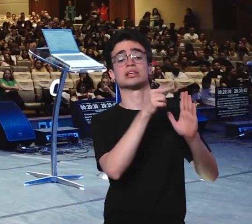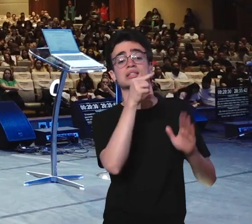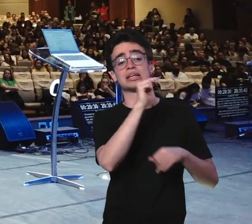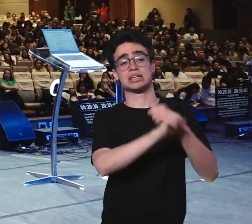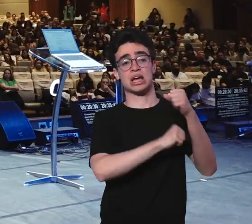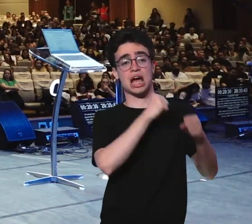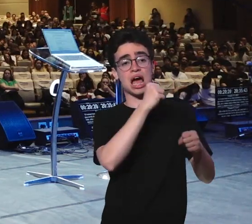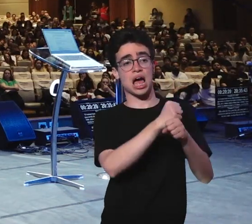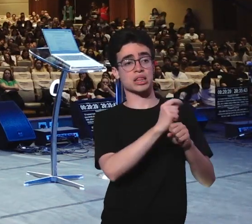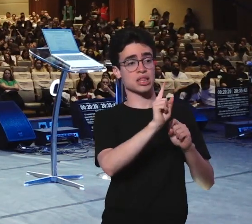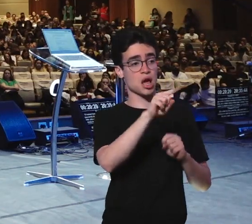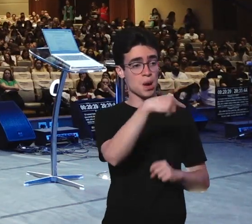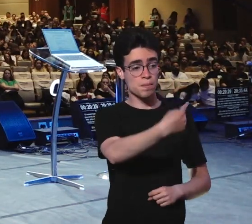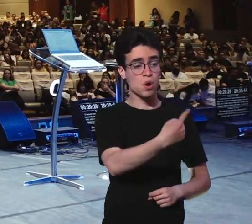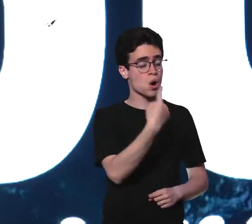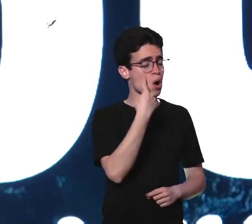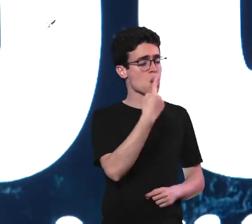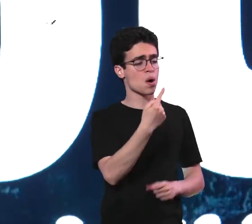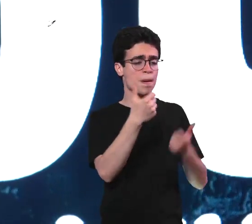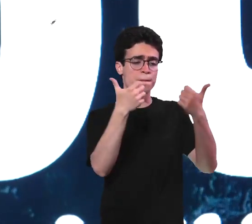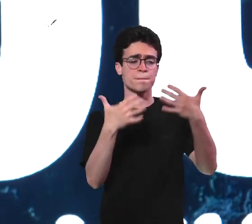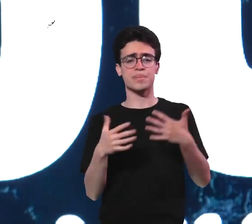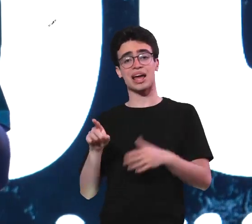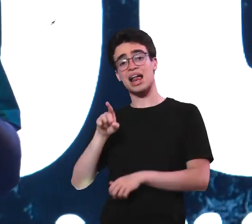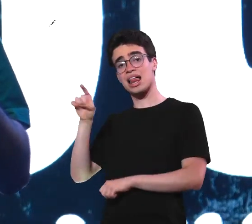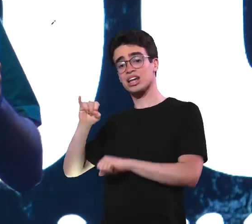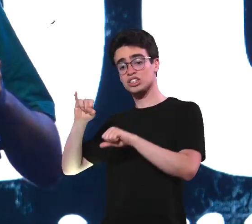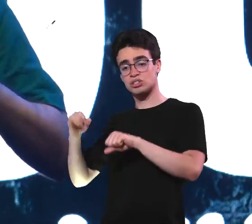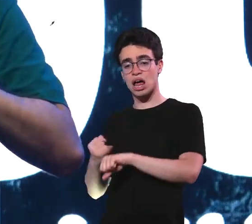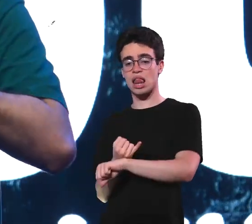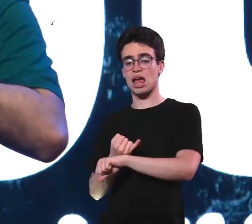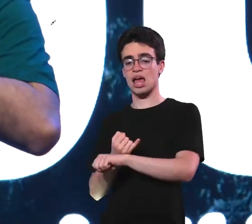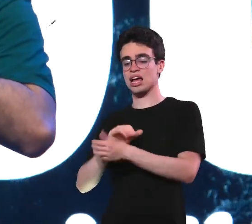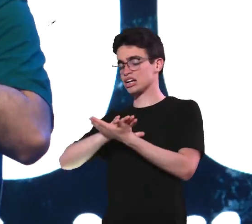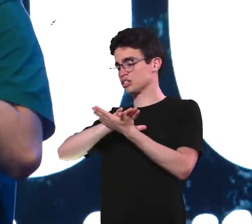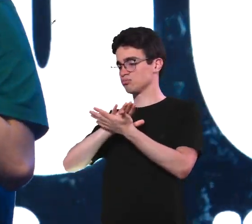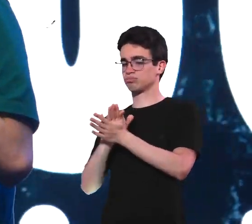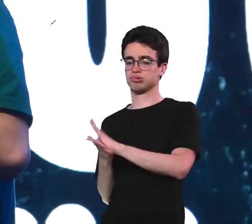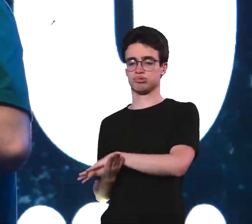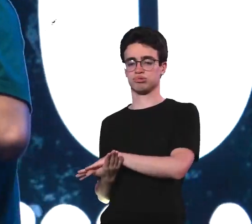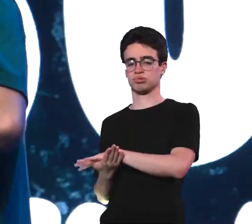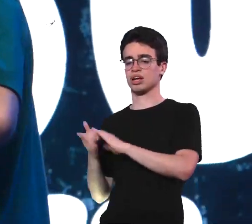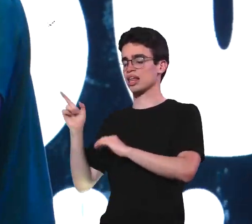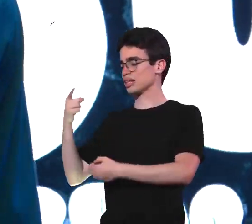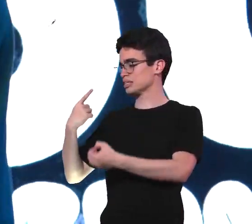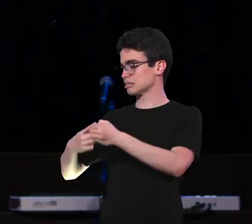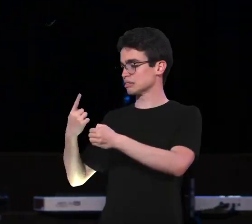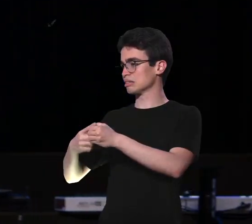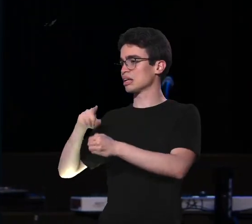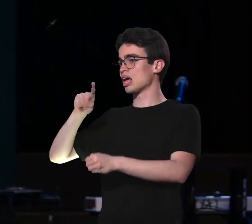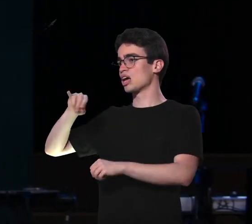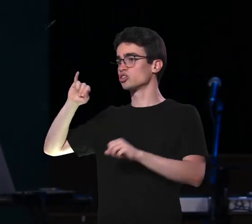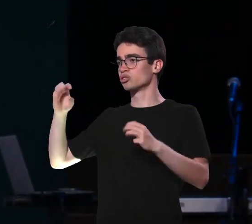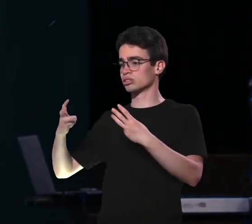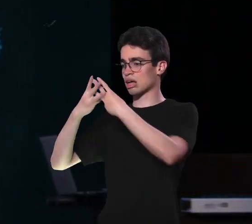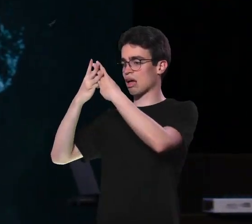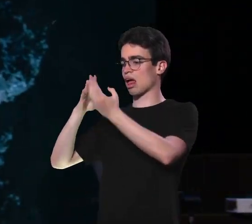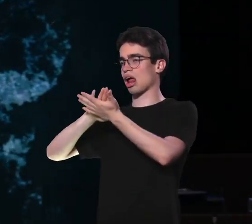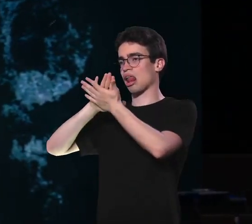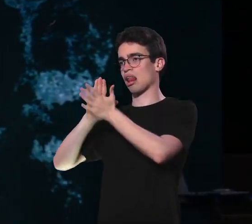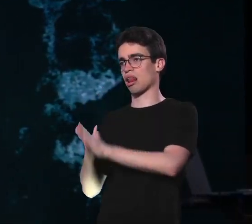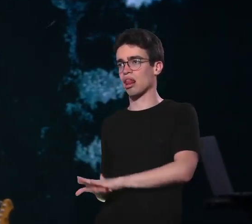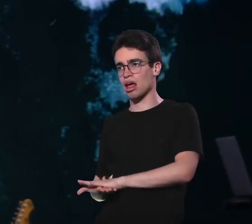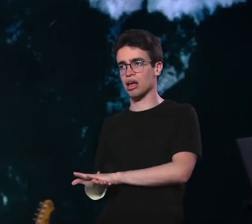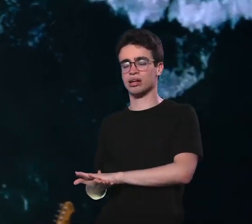história conta que Jerusalém foi destruída. A cidade toda foi destruída, o reino de Judá foi destruído, já não